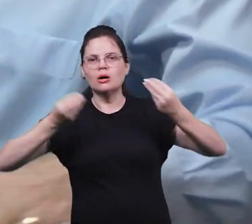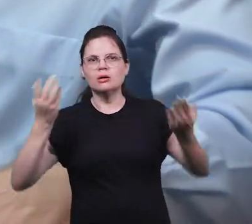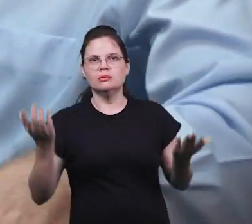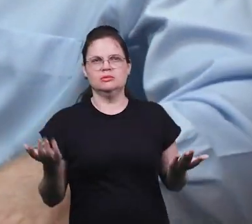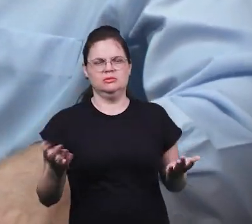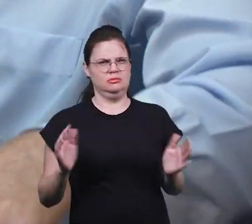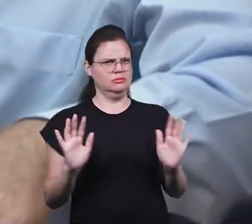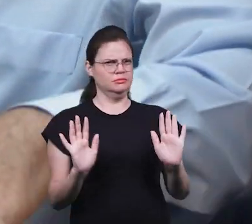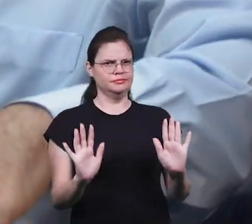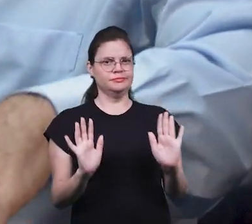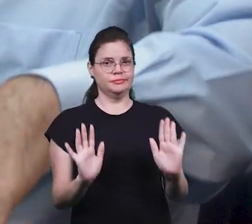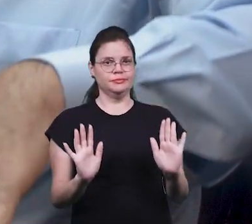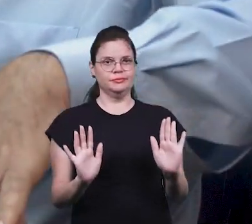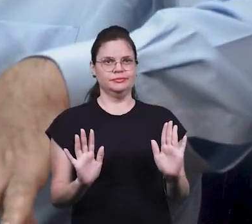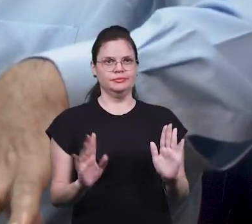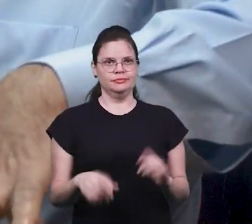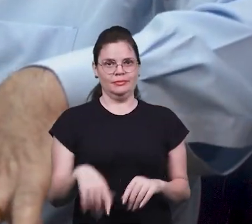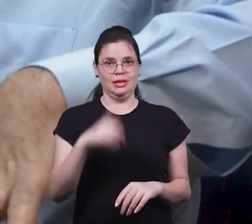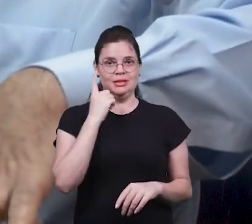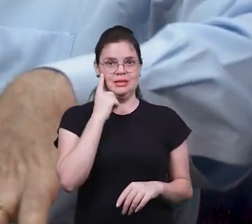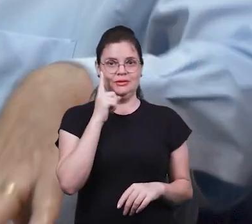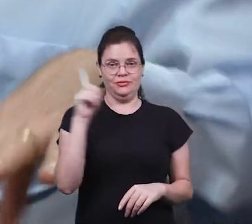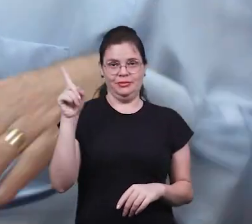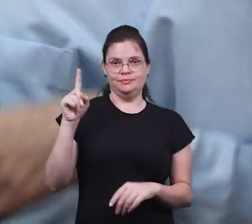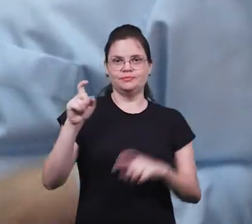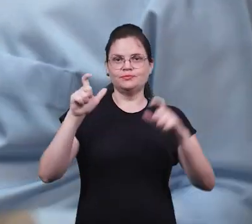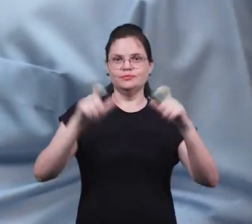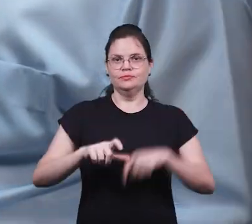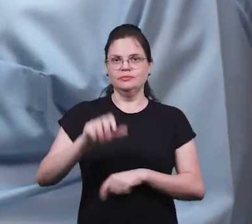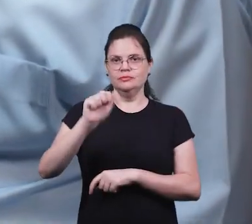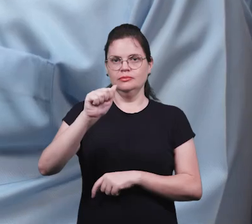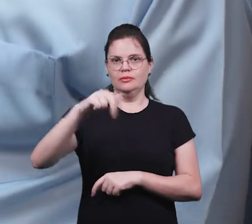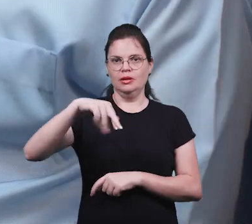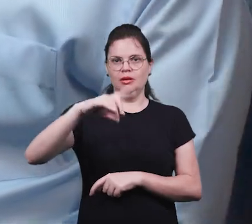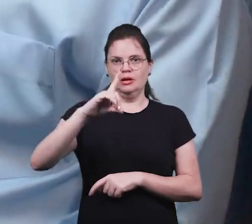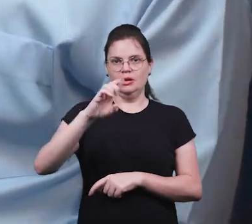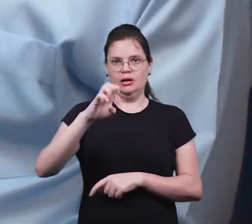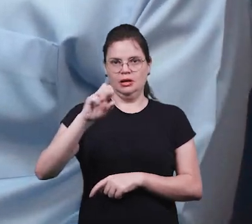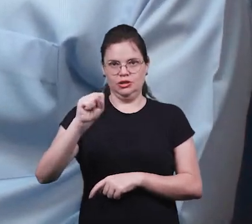Eu sei o seguinte, né? Você pega aqui nos Andes, é encontrado